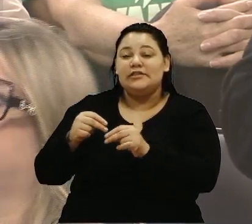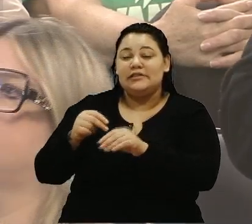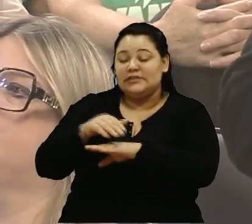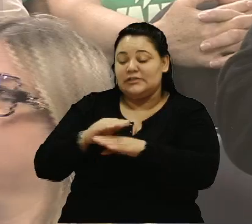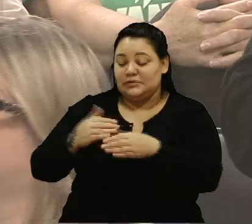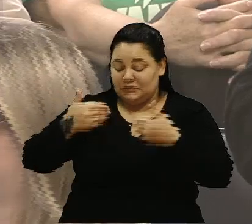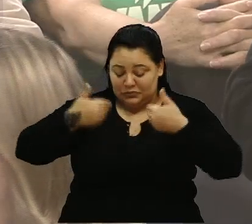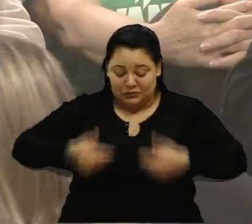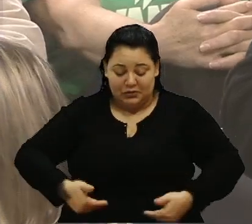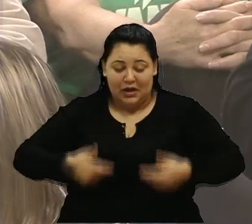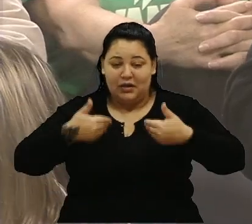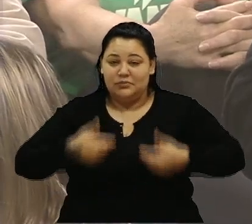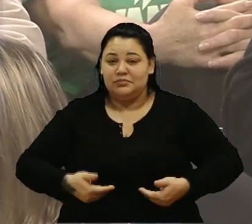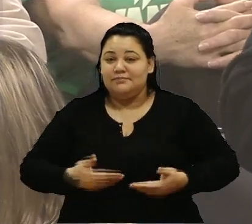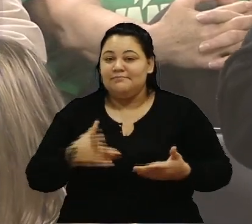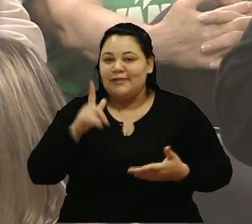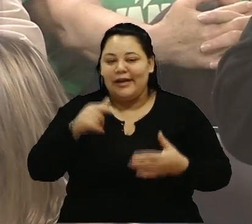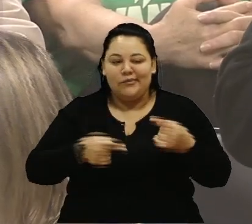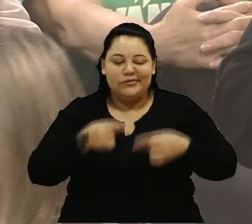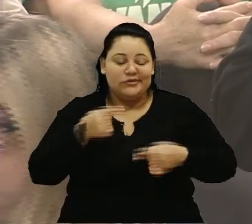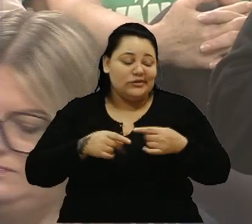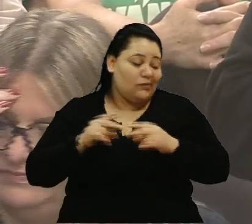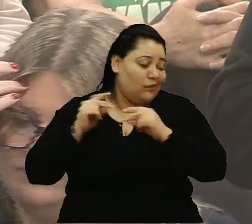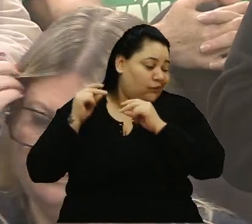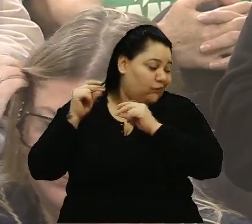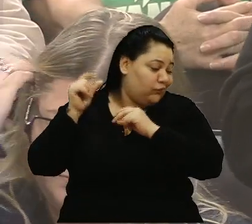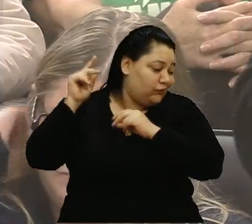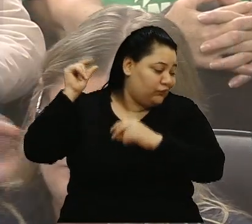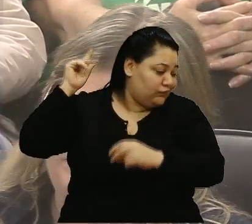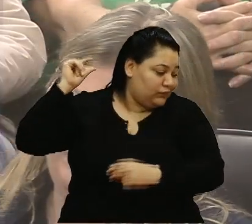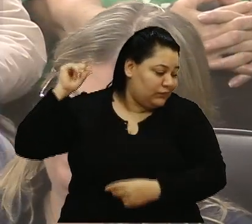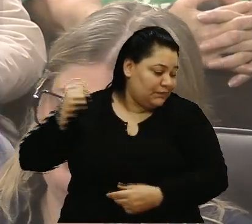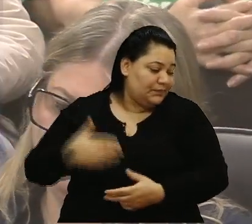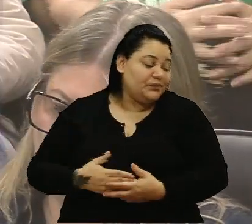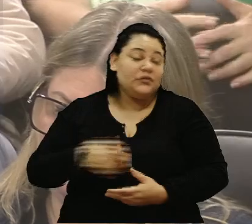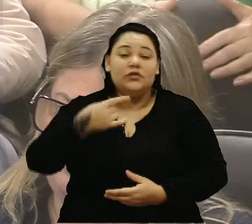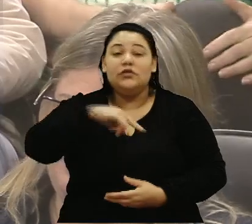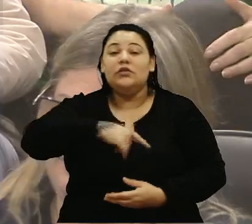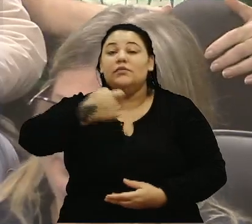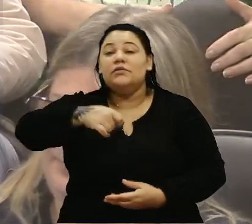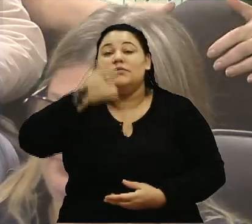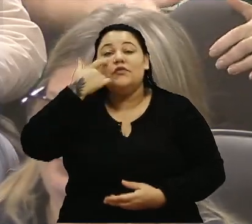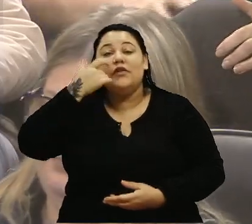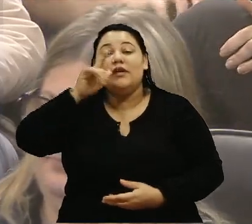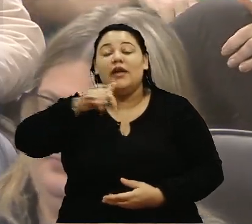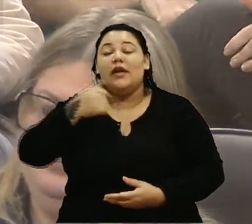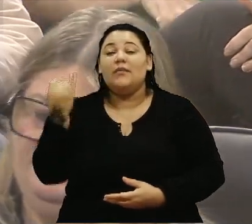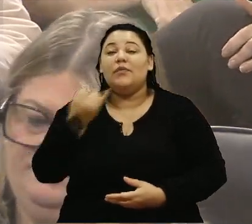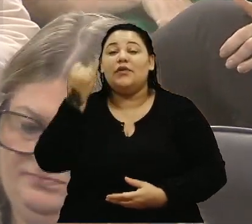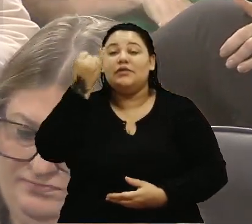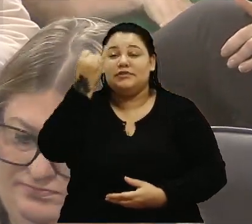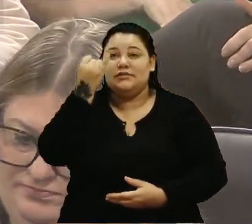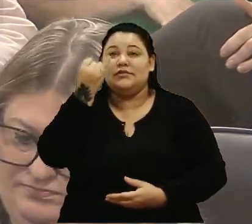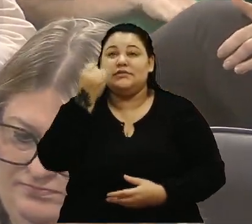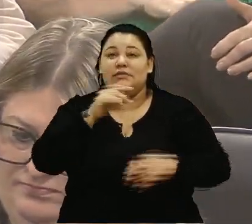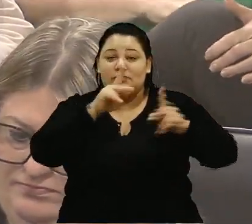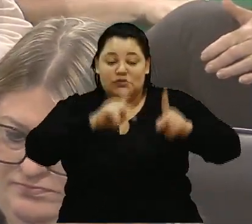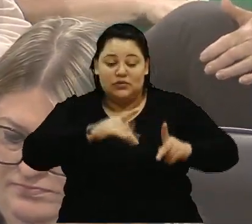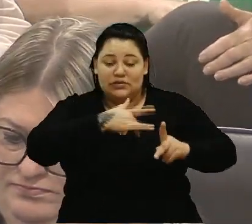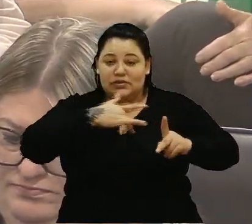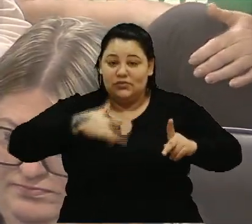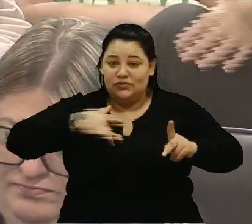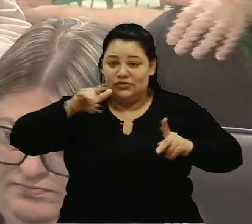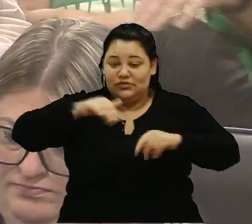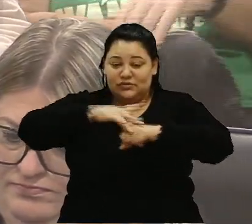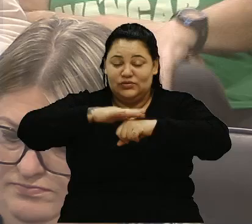enfim. E aí é uma discussão antiga. Bom, o que nós temos que ver, presidente, e a importância dos agentes de saúde de endemias,